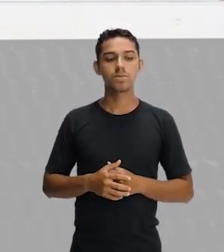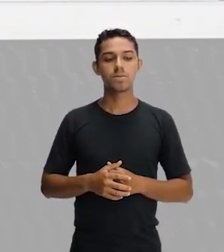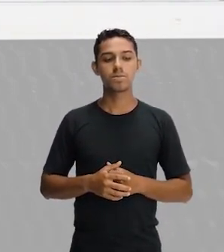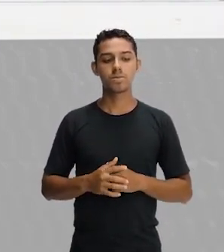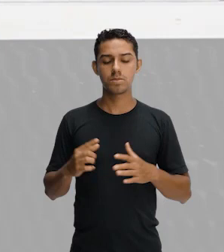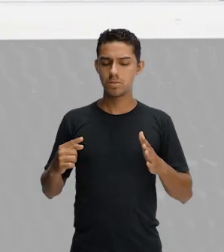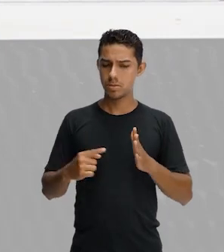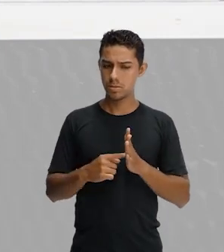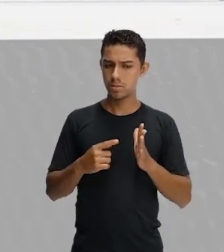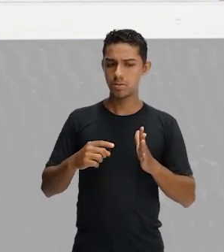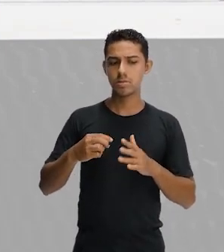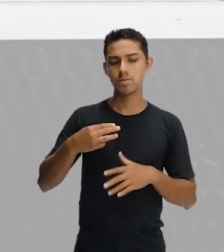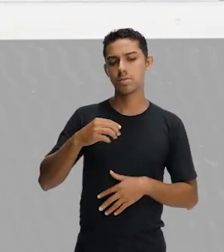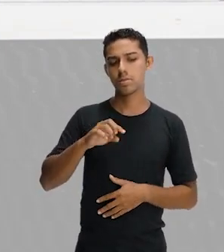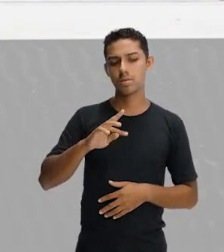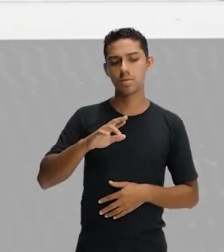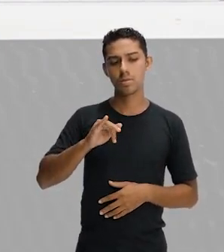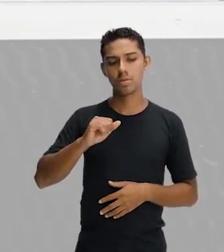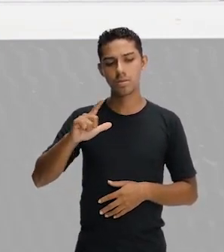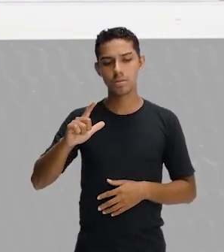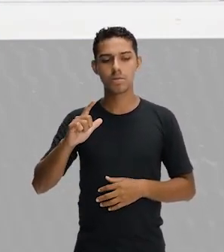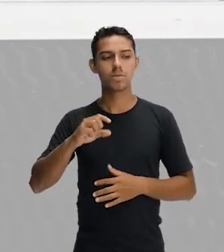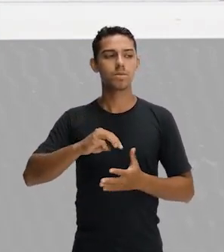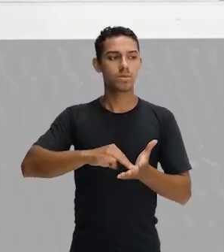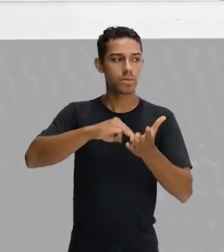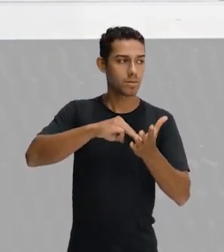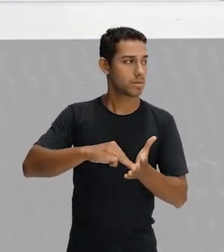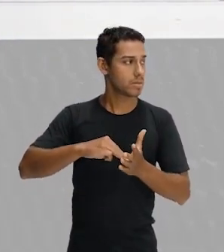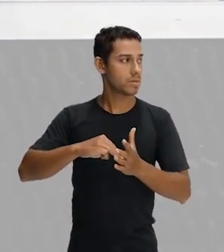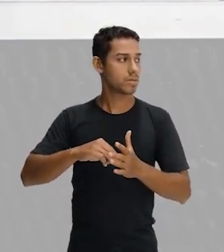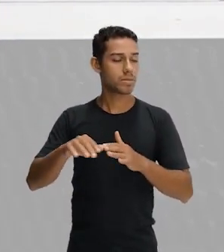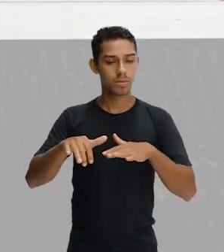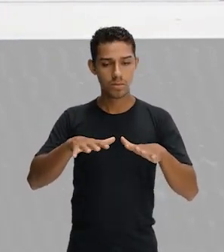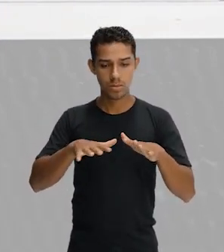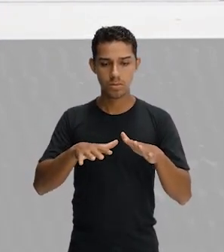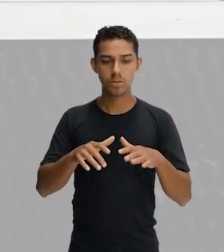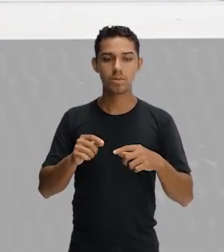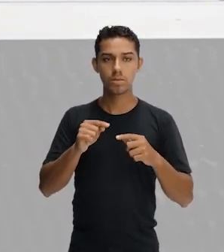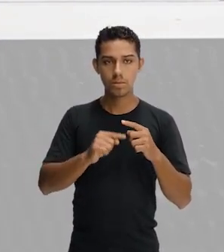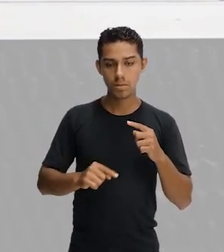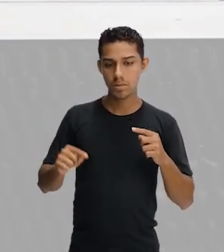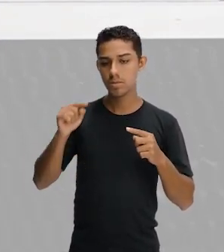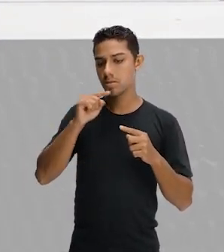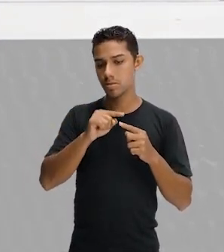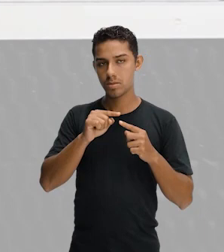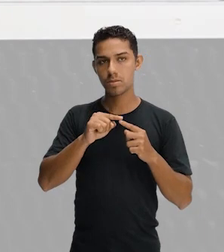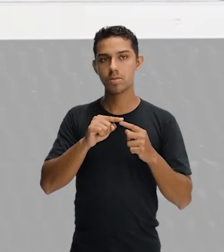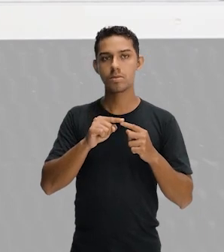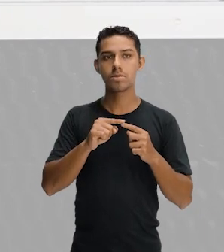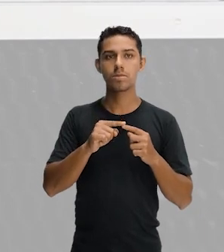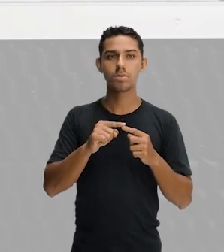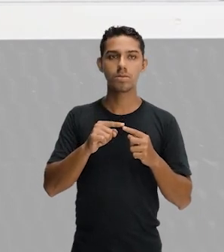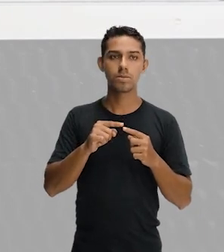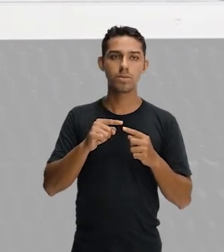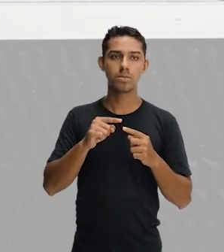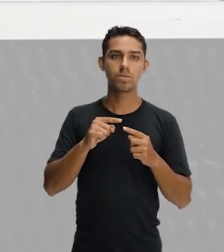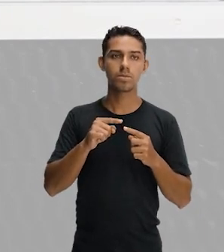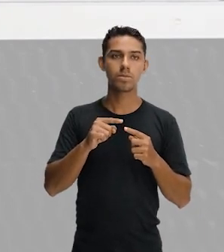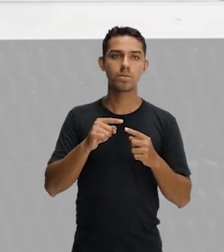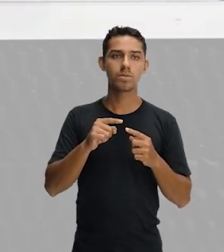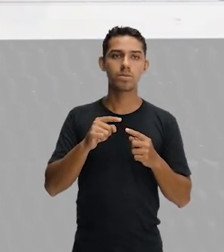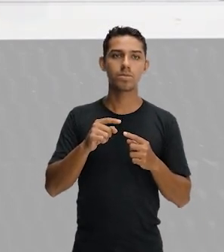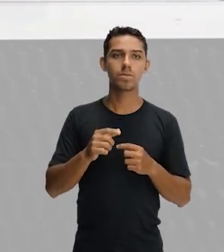um ponto material de massa e realiza um movimento circular, ok? Então é como se nós tivéssemos aqui um movimento